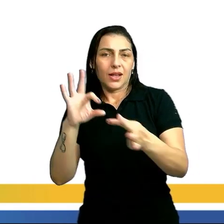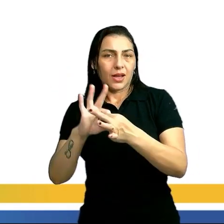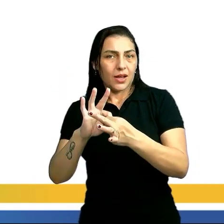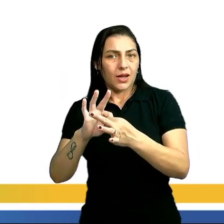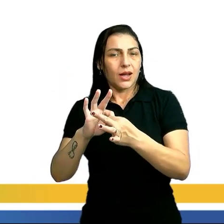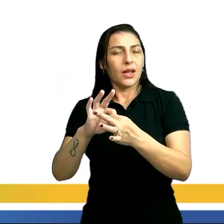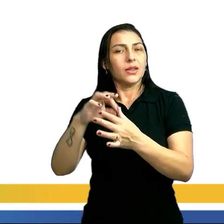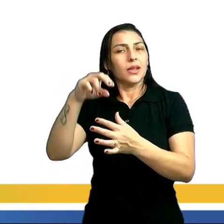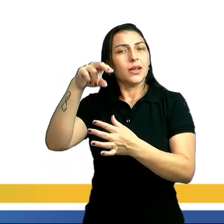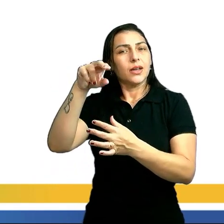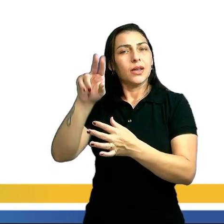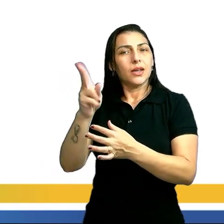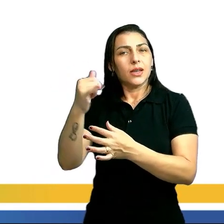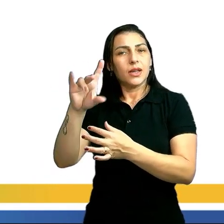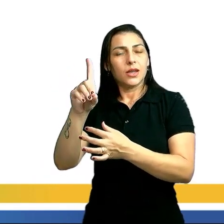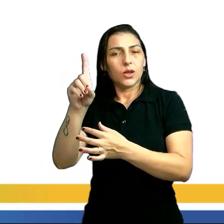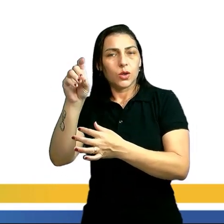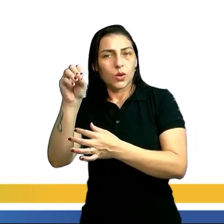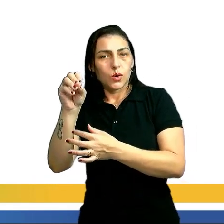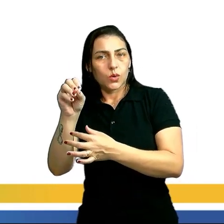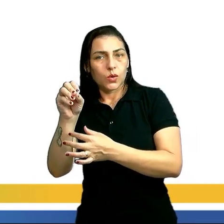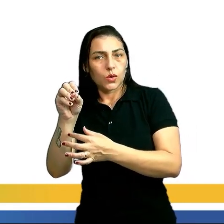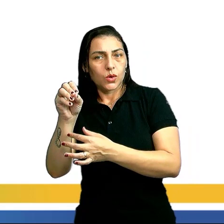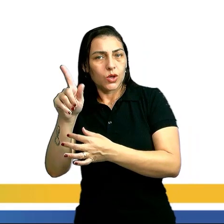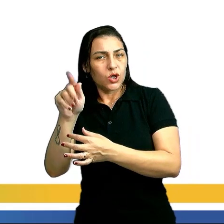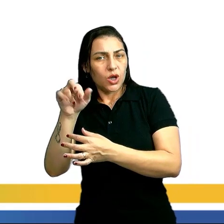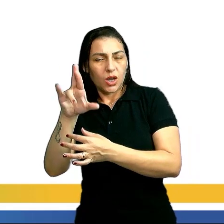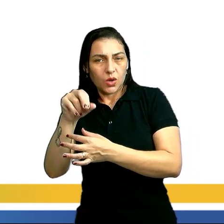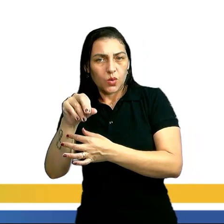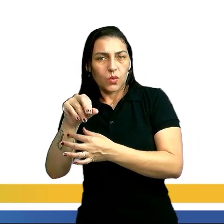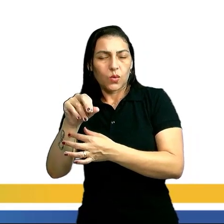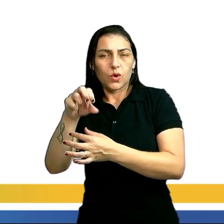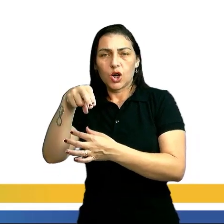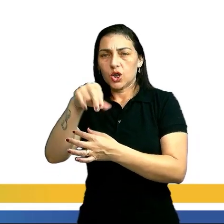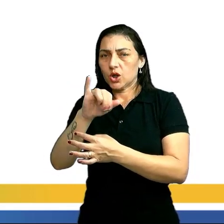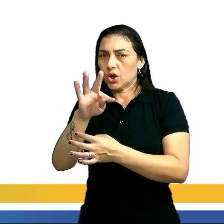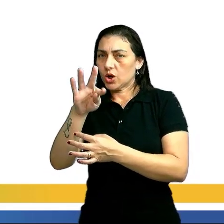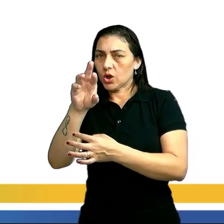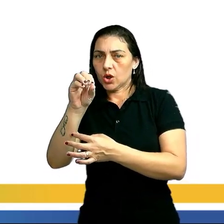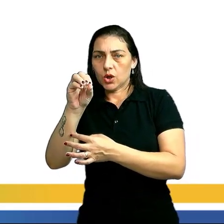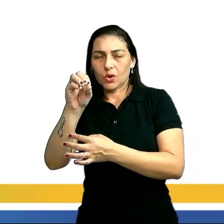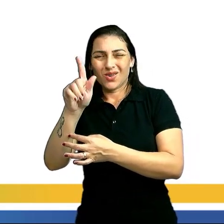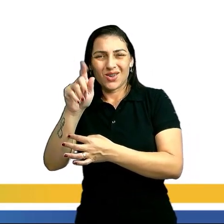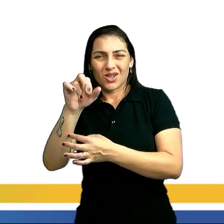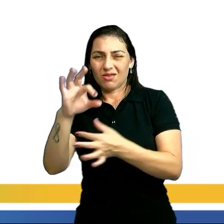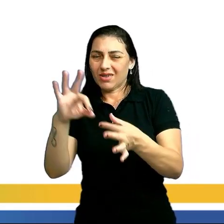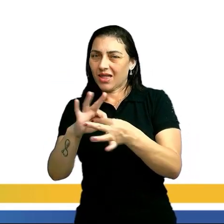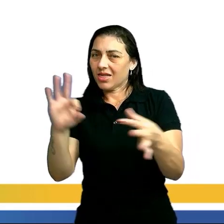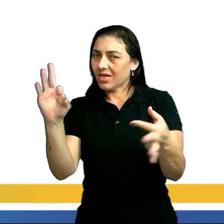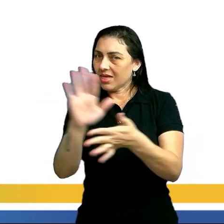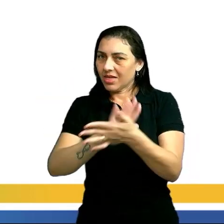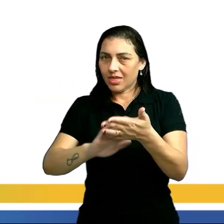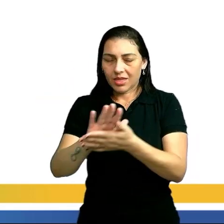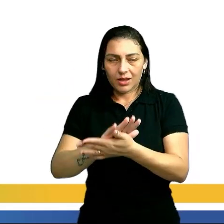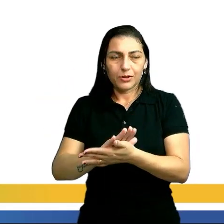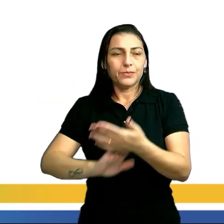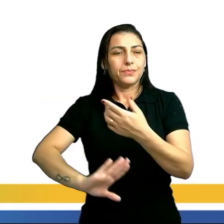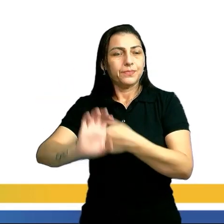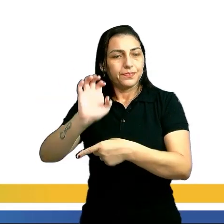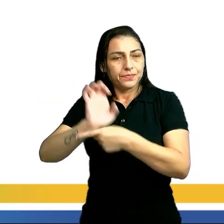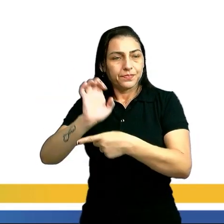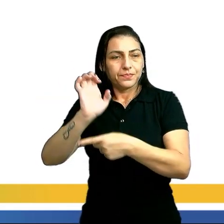a oxigênio, a gente já remete à ideia de ligação de hidrogênio. Não tem nada de covalentemente, tá? Então